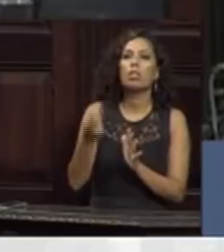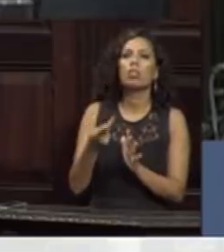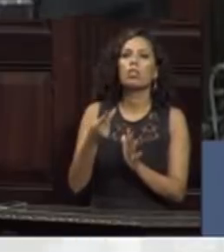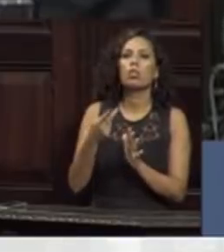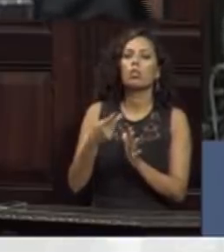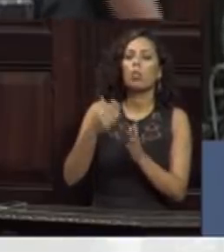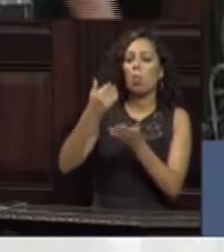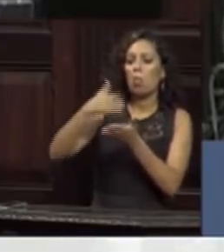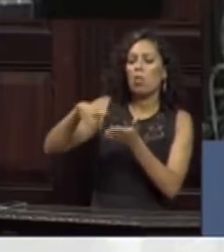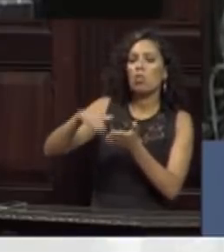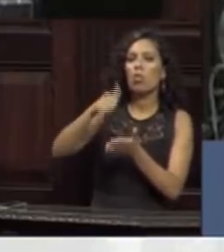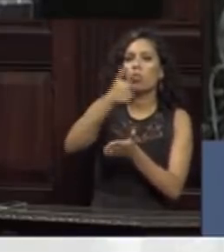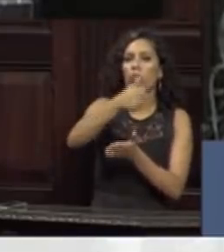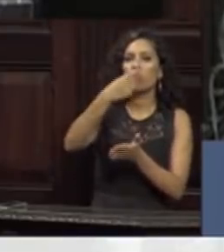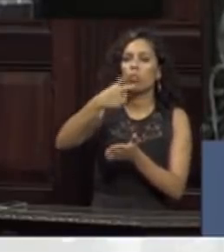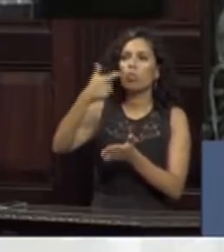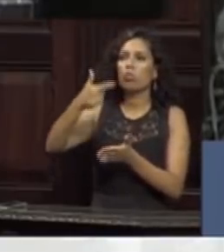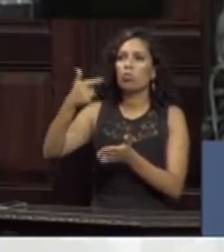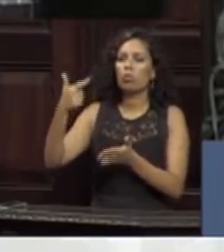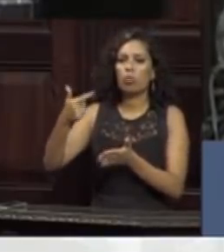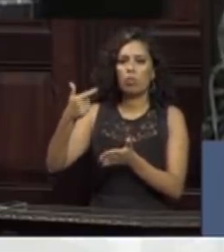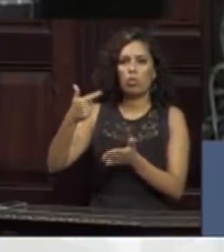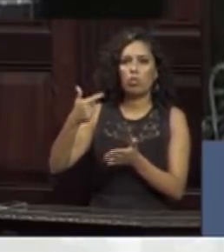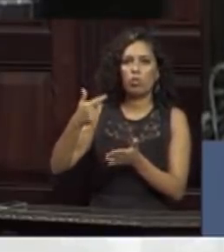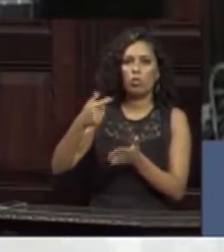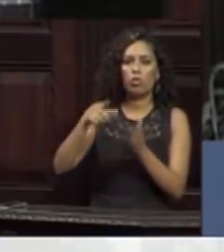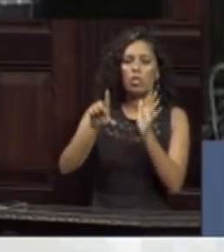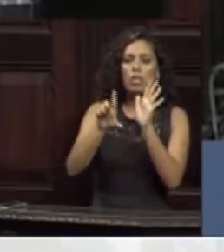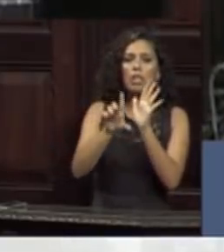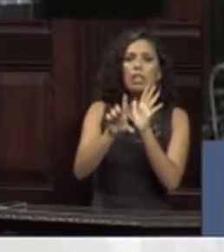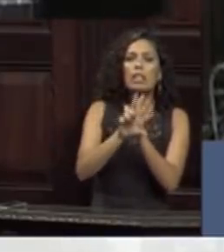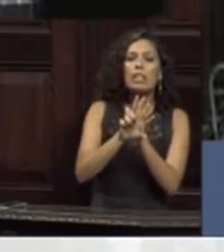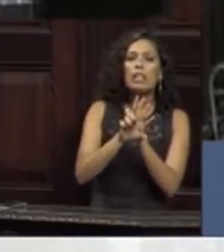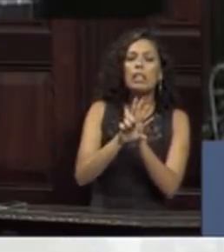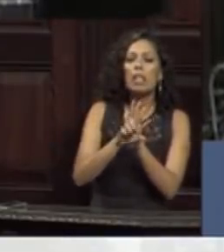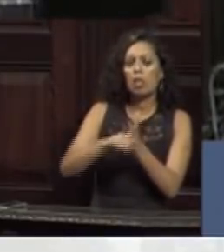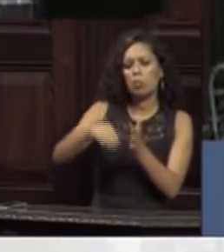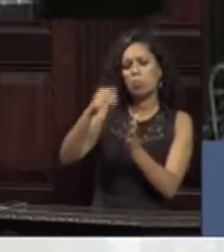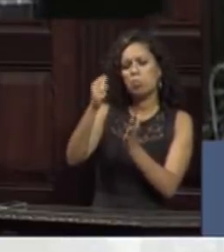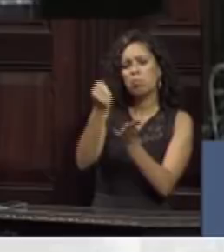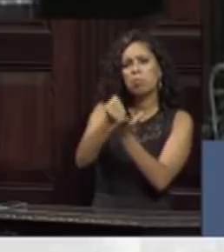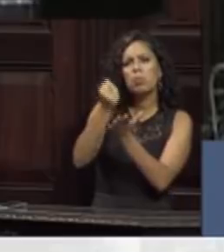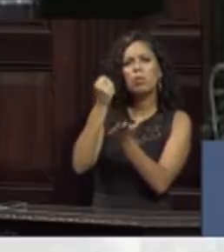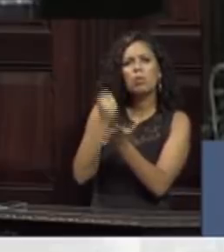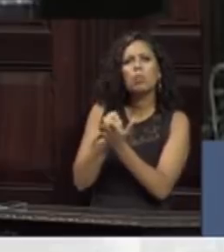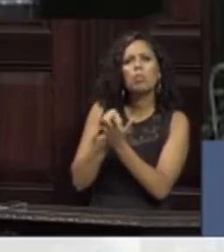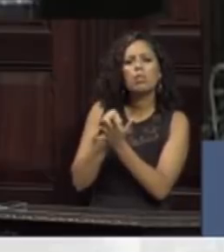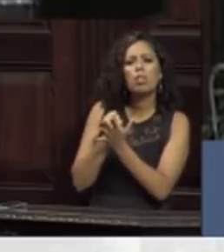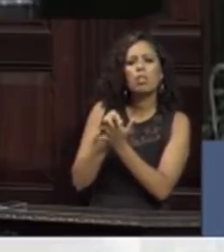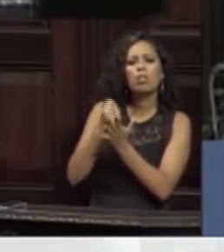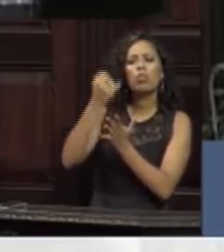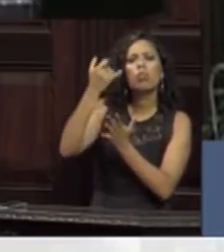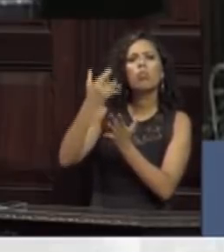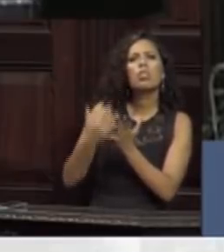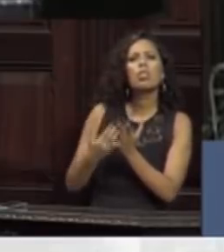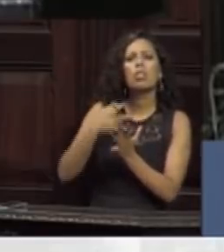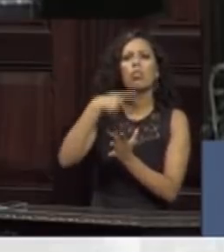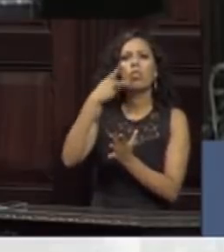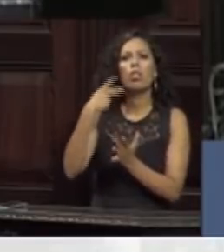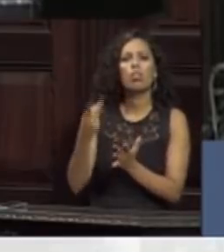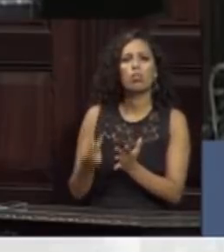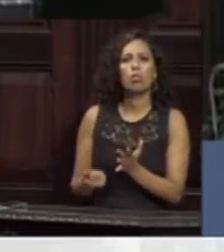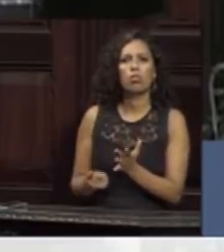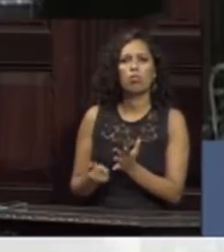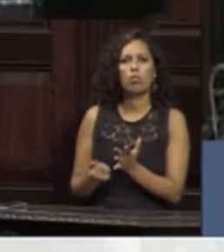mensagem 1/2018, que altera a lei complementar número 106, de 3 de janeiro de 2003, e dá outras